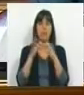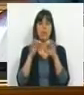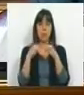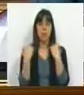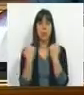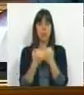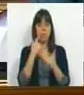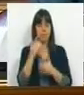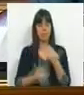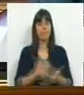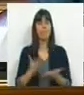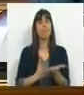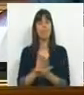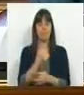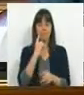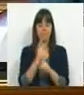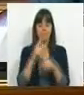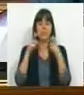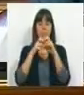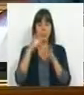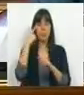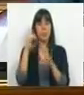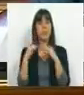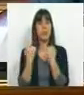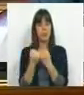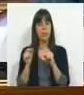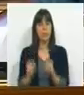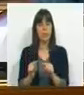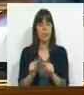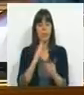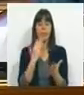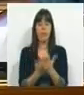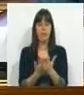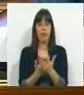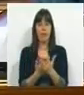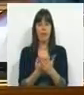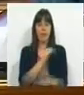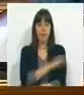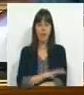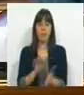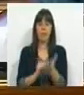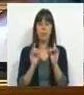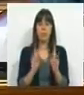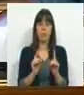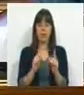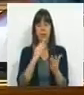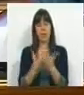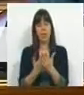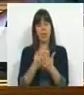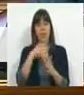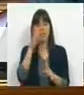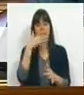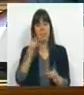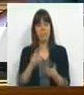social e vai continuar a ser um drama social, que vai gerar pobreza, que gera